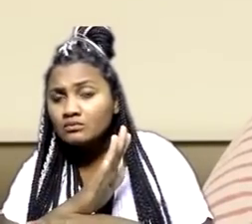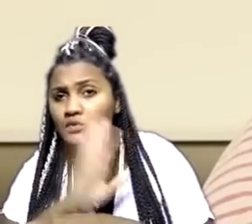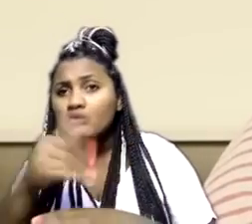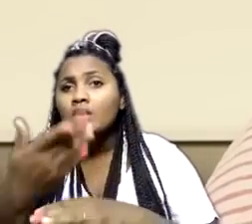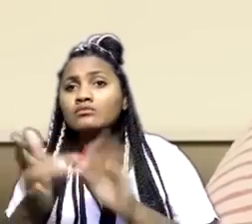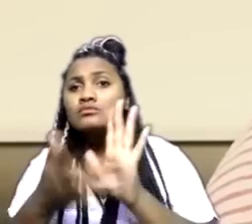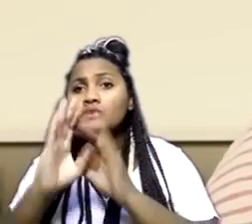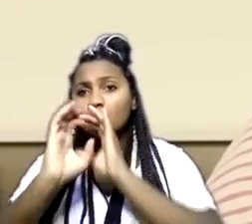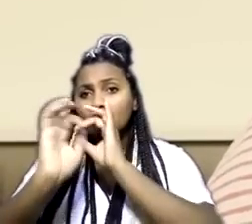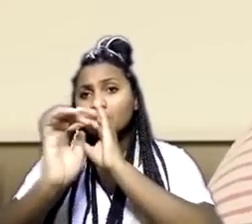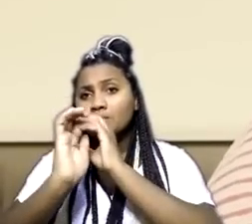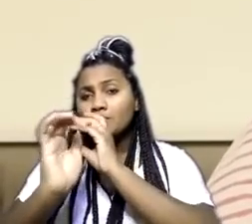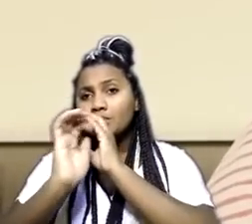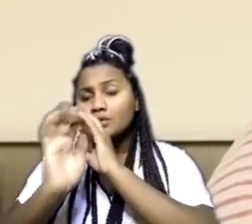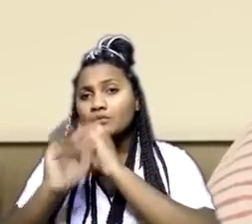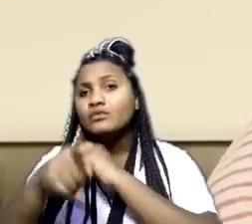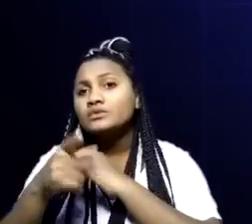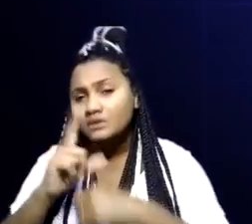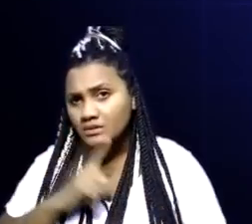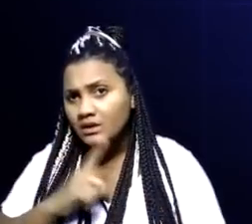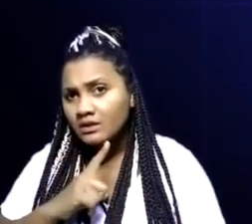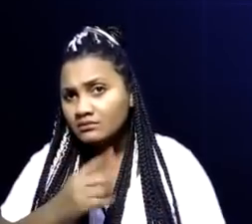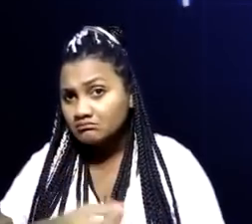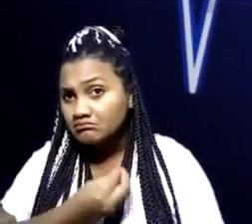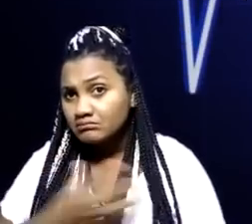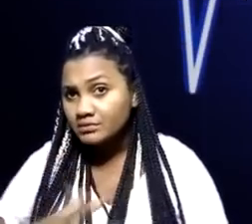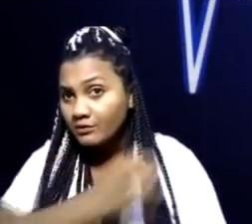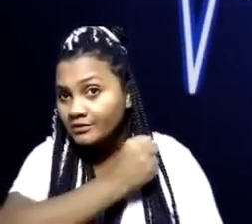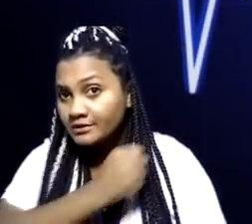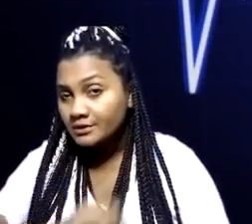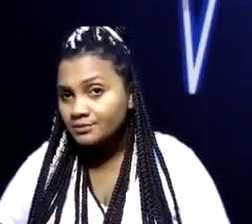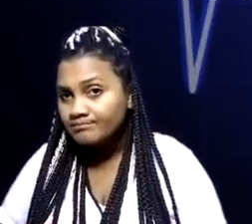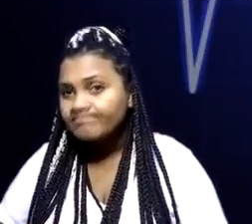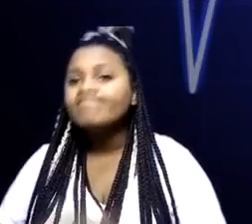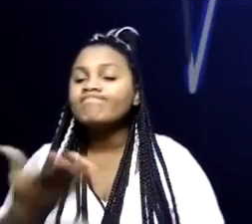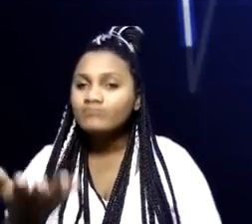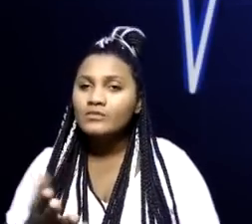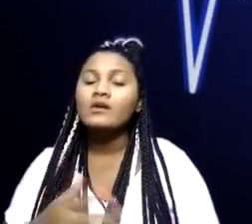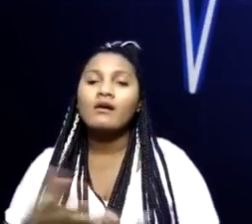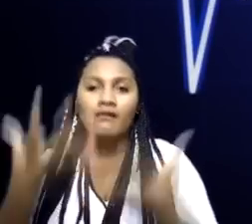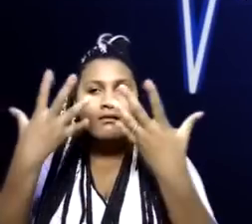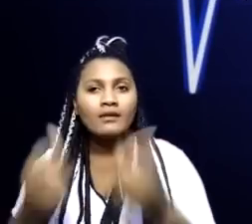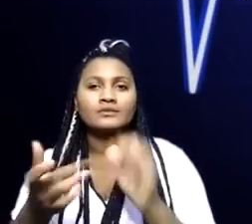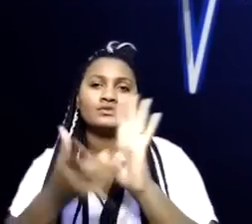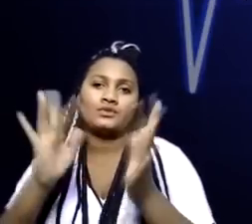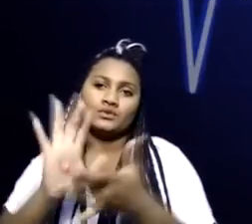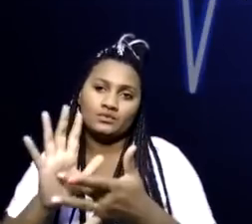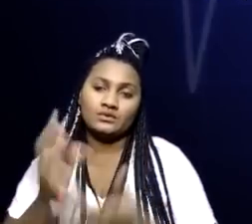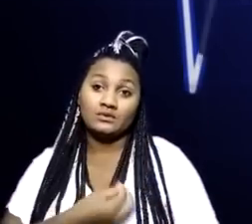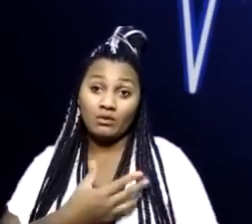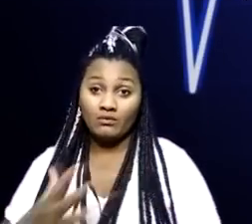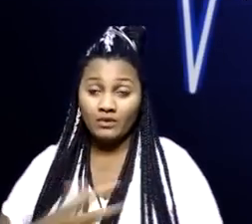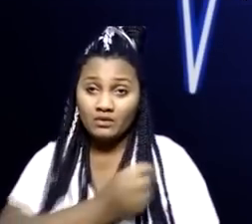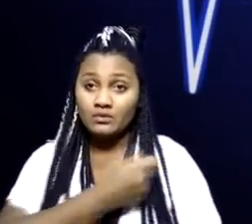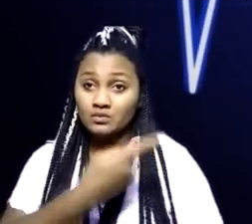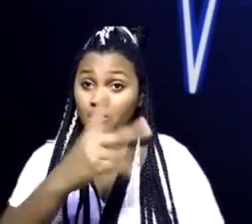trombeta tocar? Como tem sido a sua busca pela salvação? Não perca tempo. Reconheça Jesus como Senhor e Salvador da sua vida o